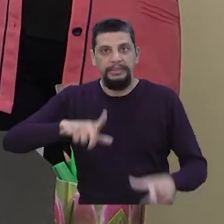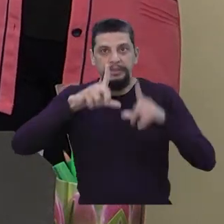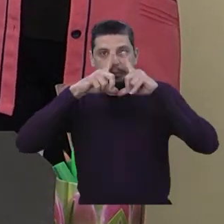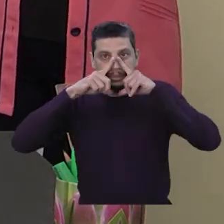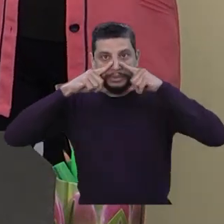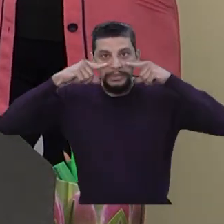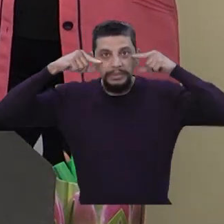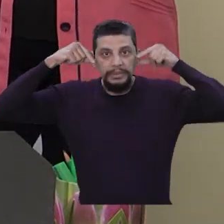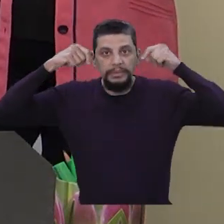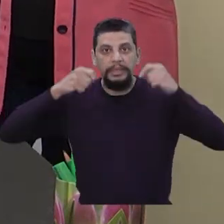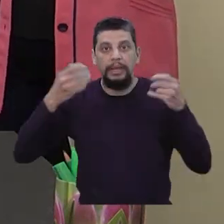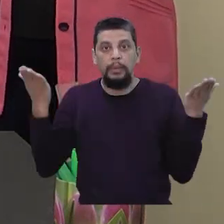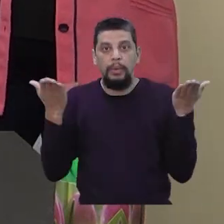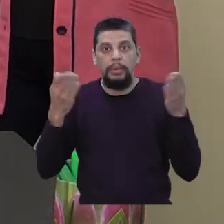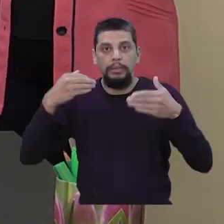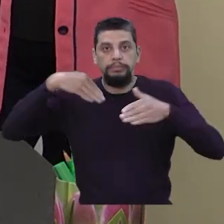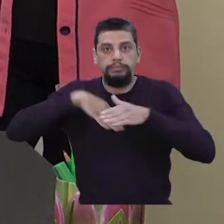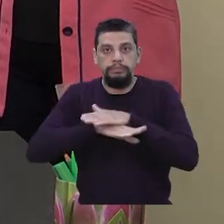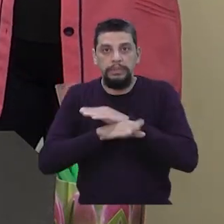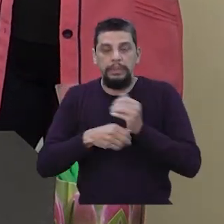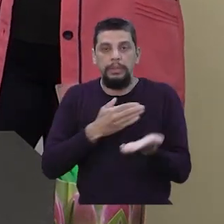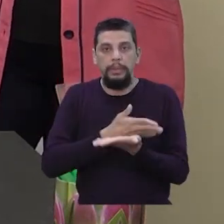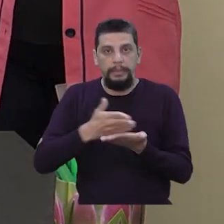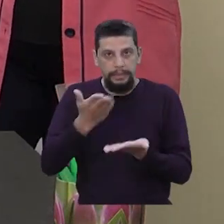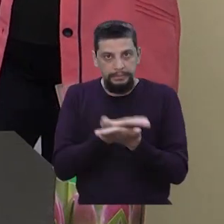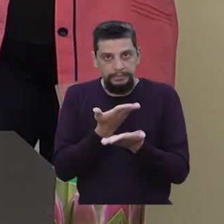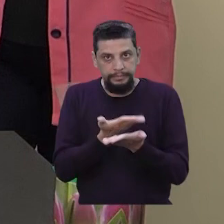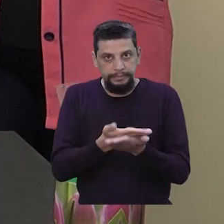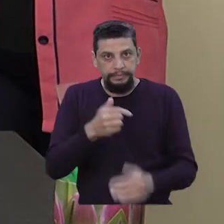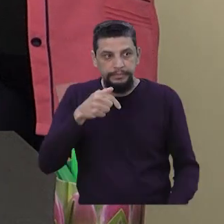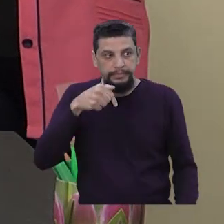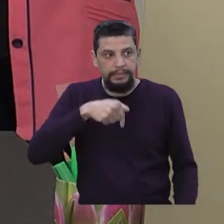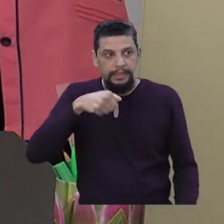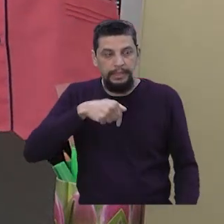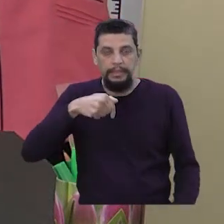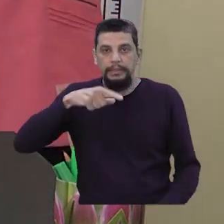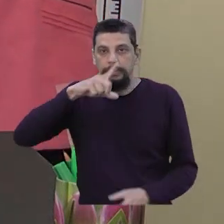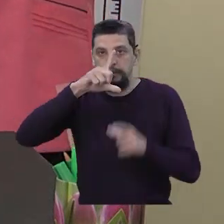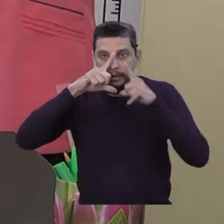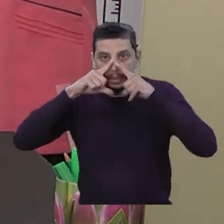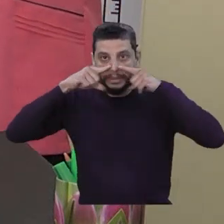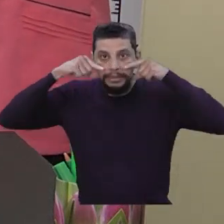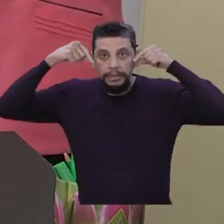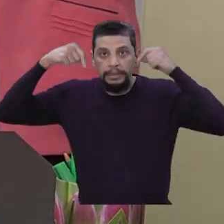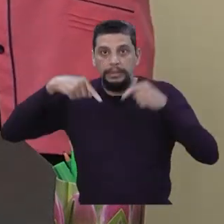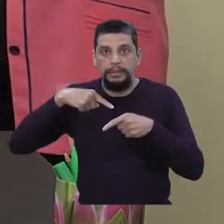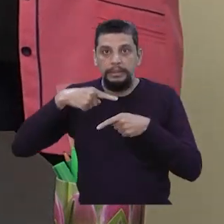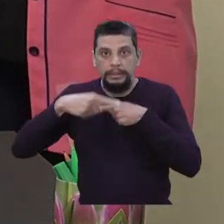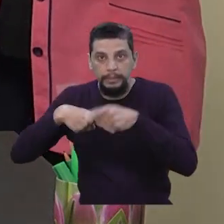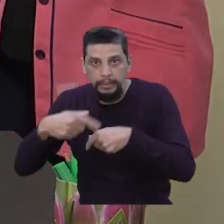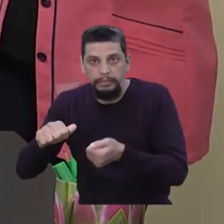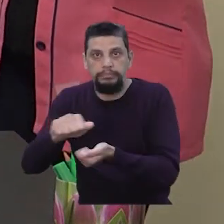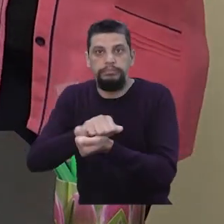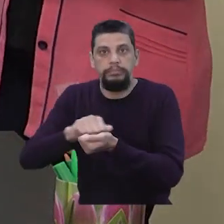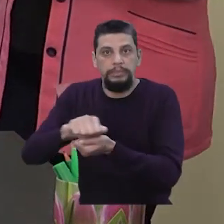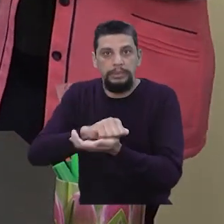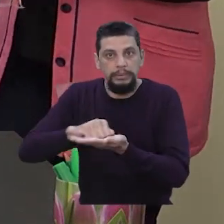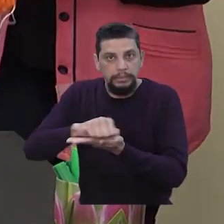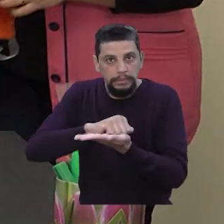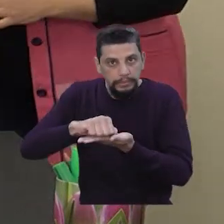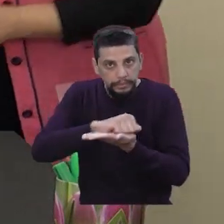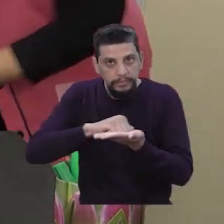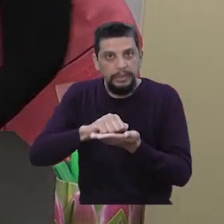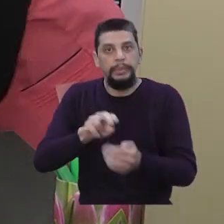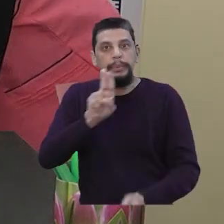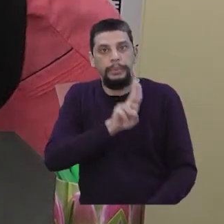nossas máscaras, porém agora a gente vai tirar para poder começar a aula. Essa daqui vai para lavagem, a gente